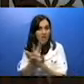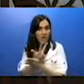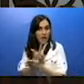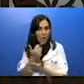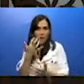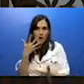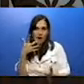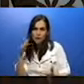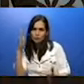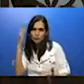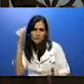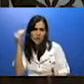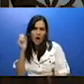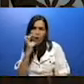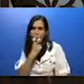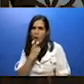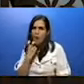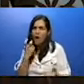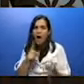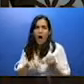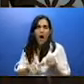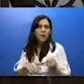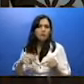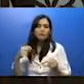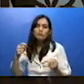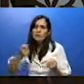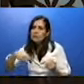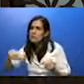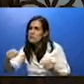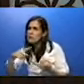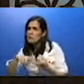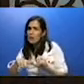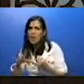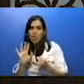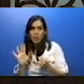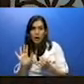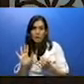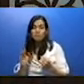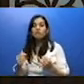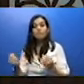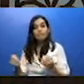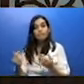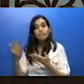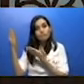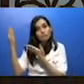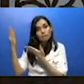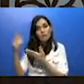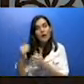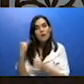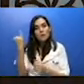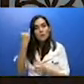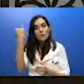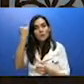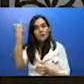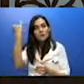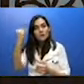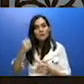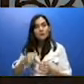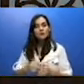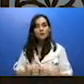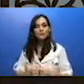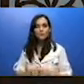não se expressa por meio da oralidade mais por meio de imagem está que a gente fazer ifá o que ainda não